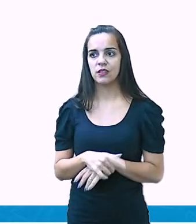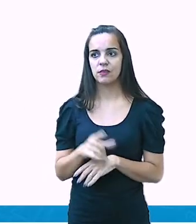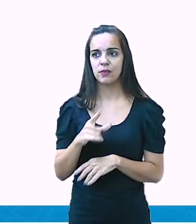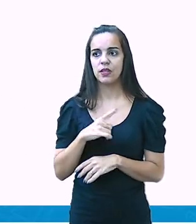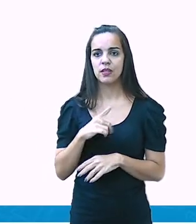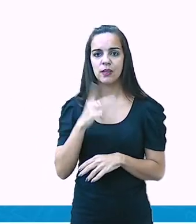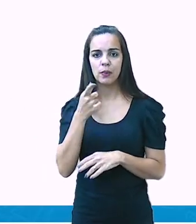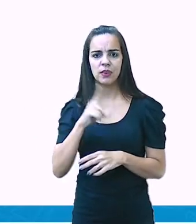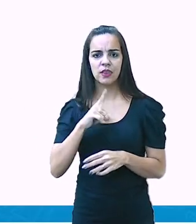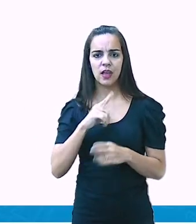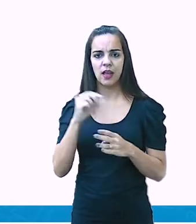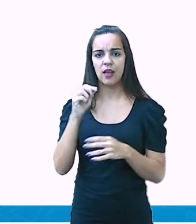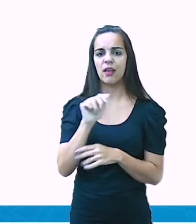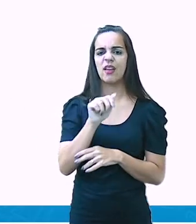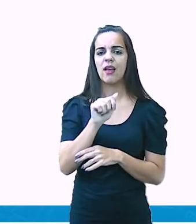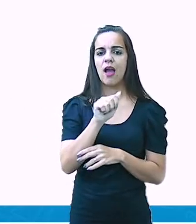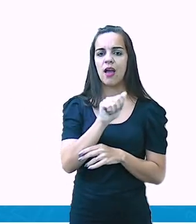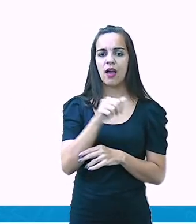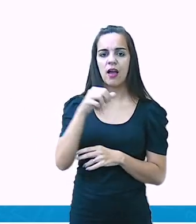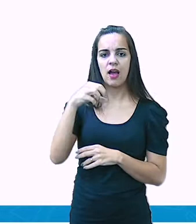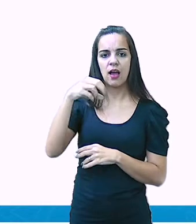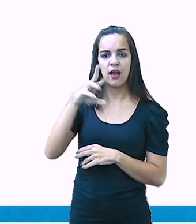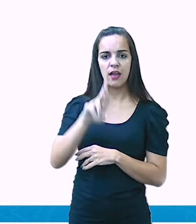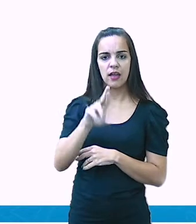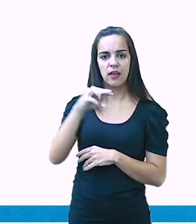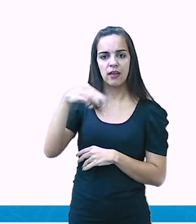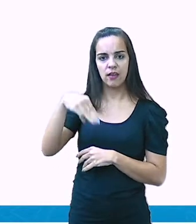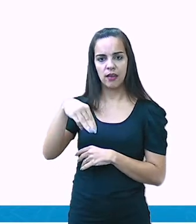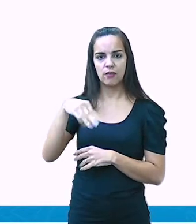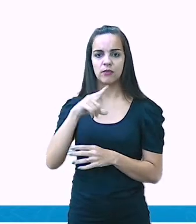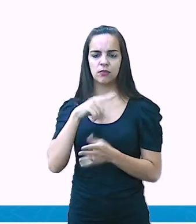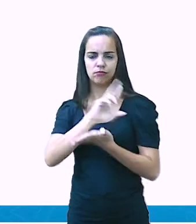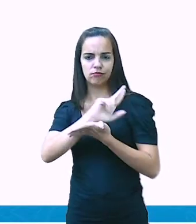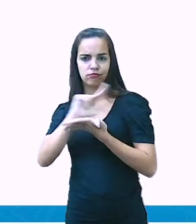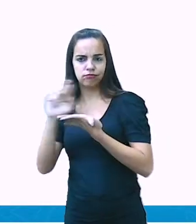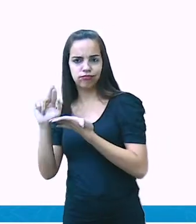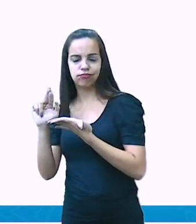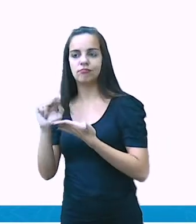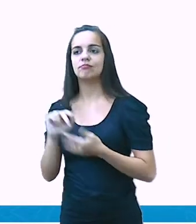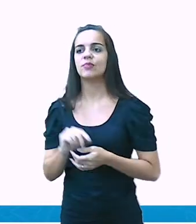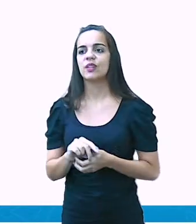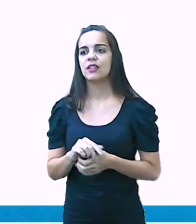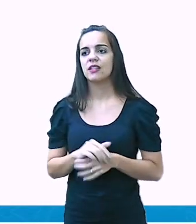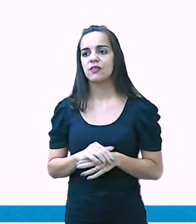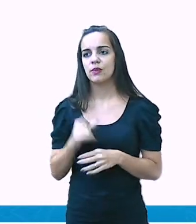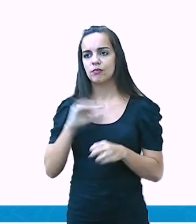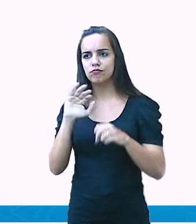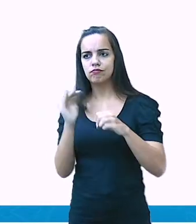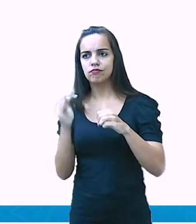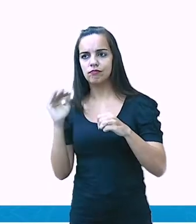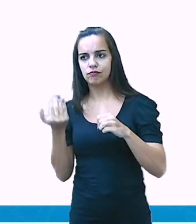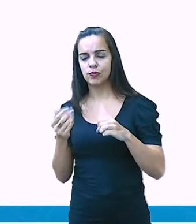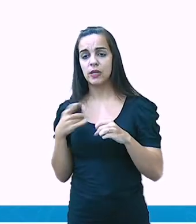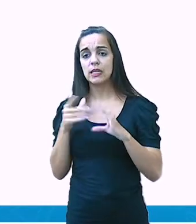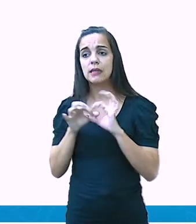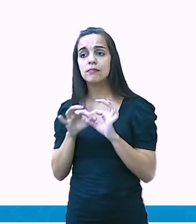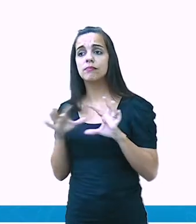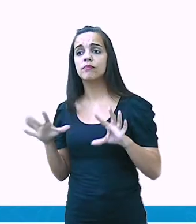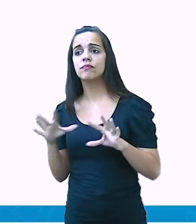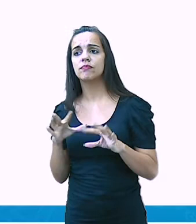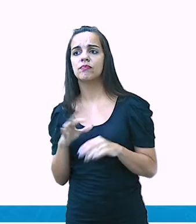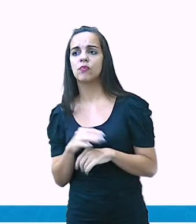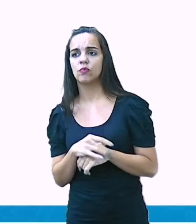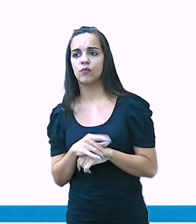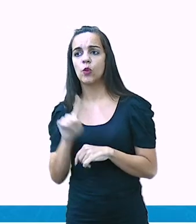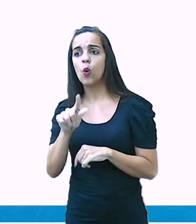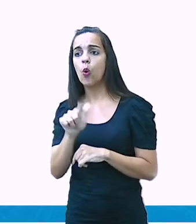L, M. Por quê? Porque a quantidade de energia que ele absorveu lhe permite